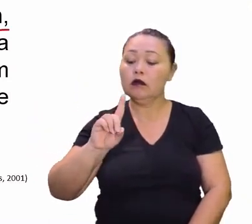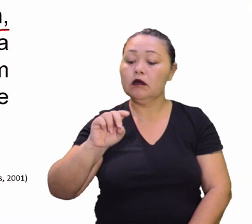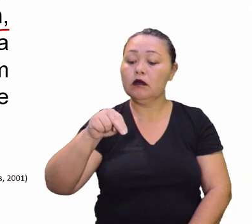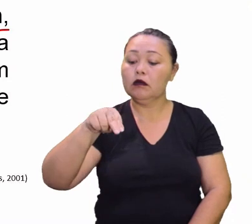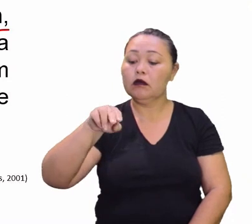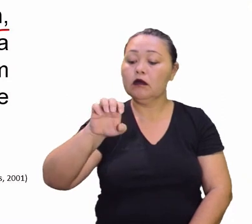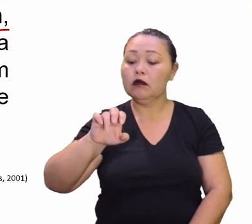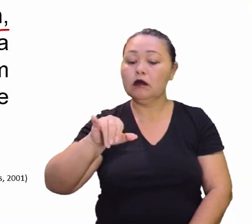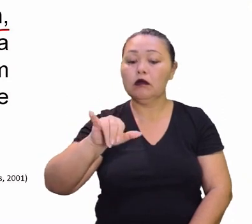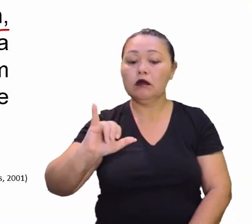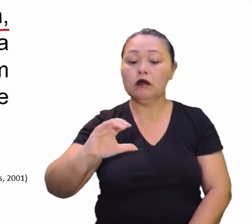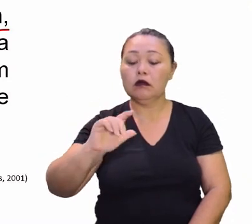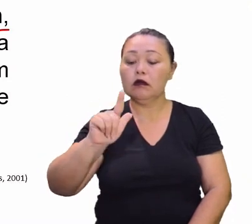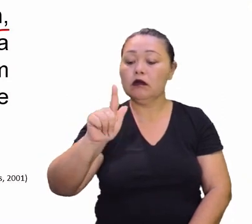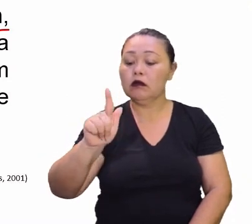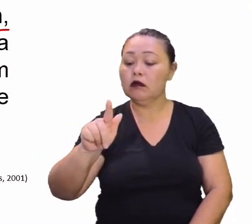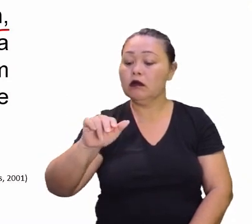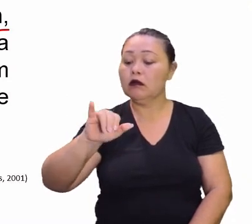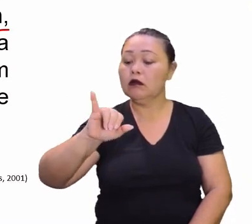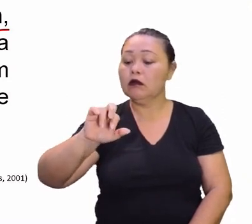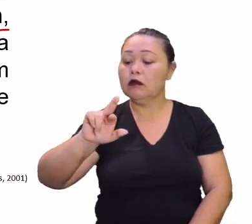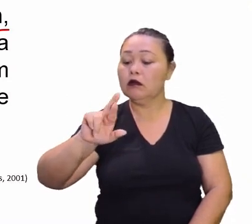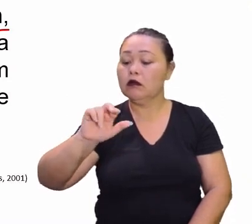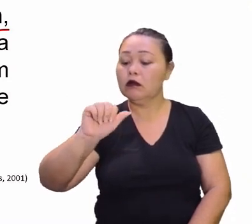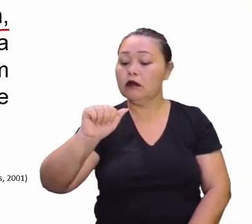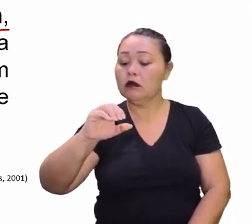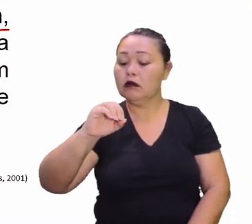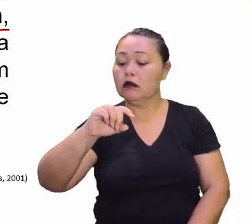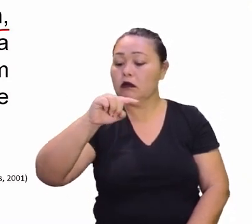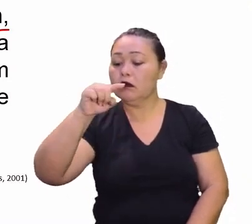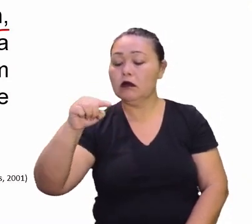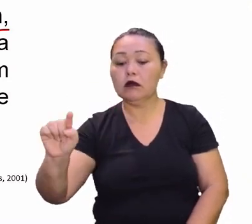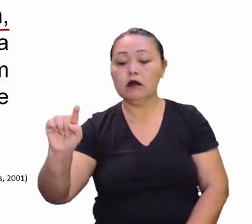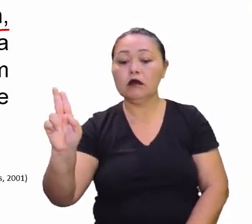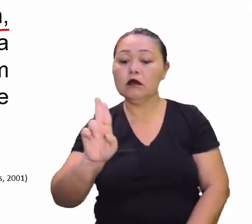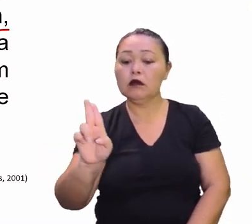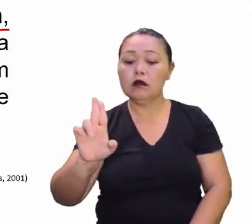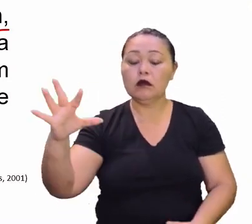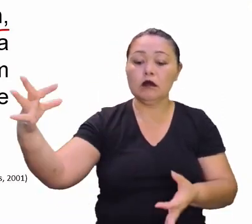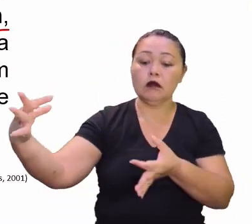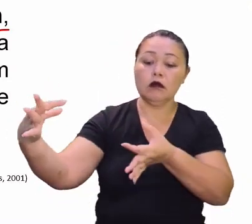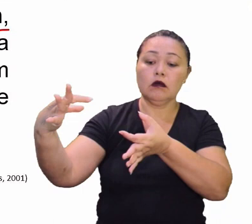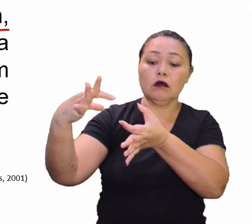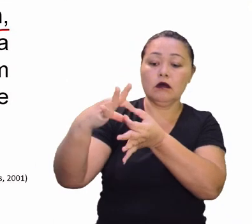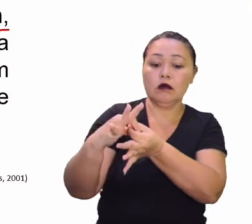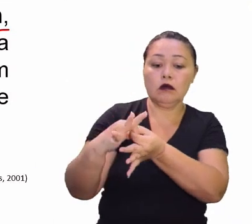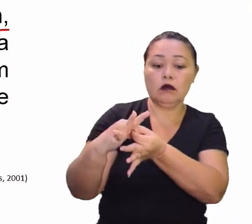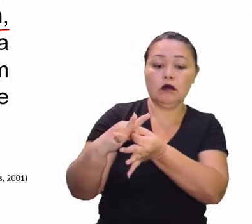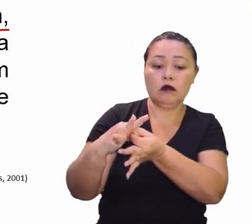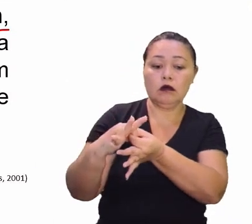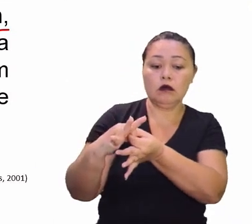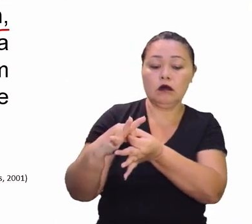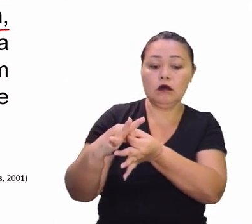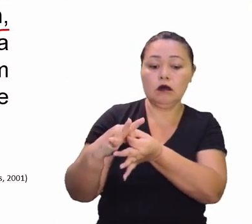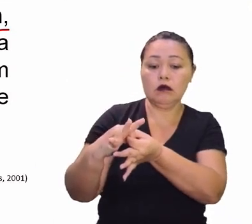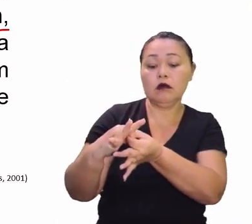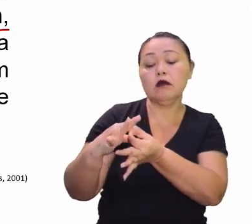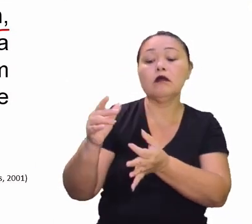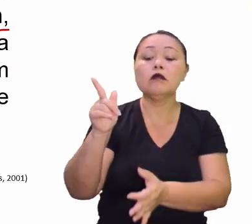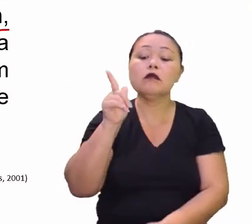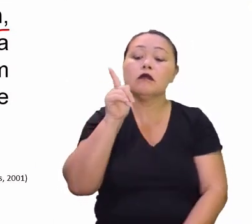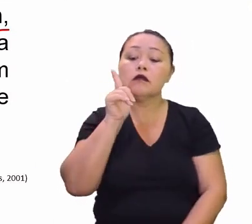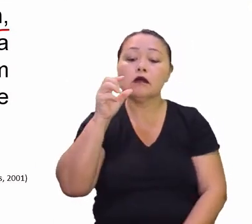Olha, seria interessante vocês grifarem essas palavras, porque tem que associar que Sidney Girão